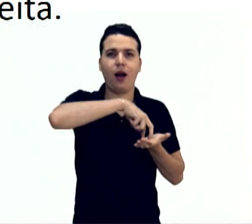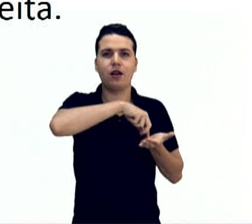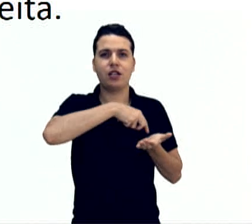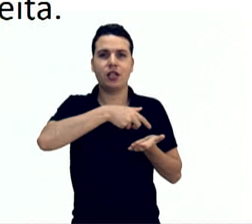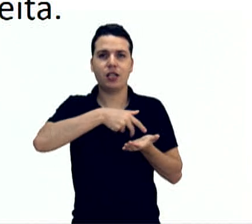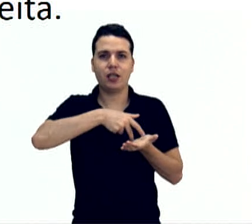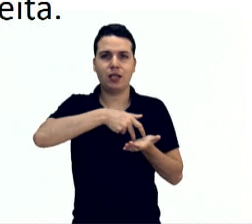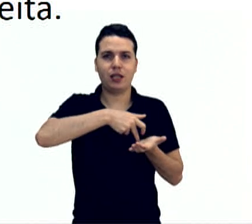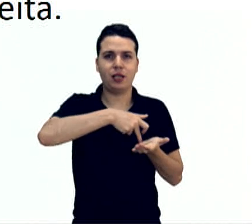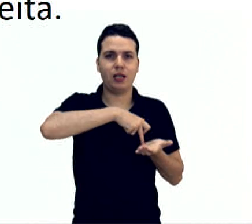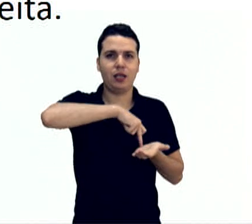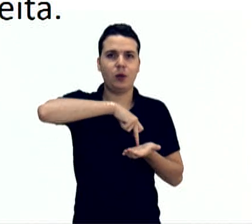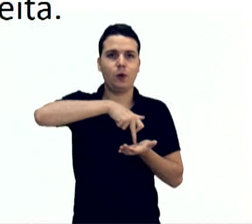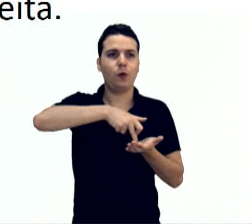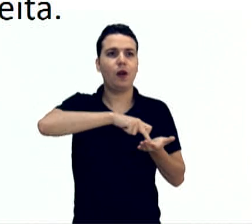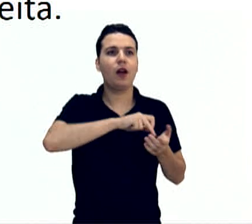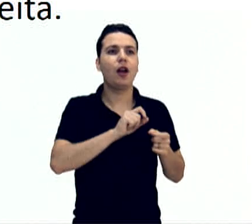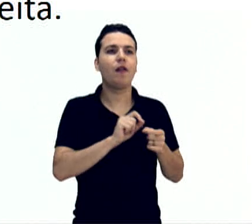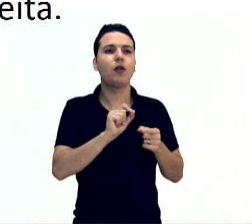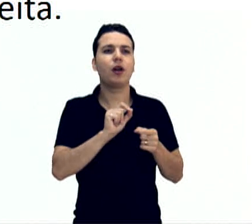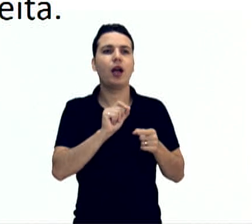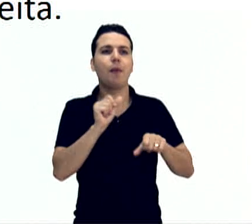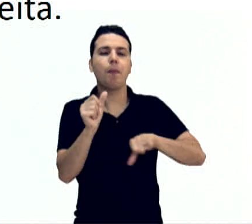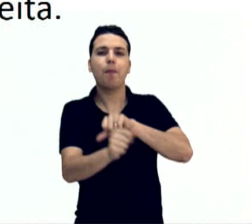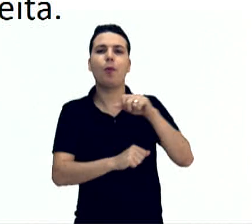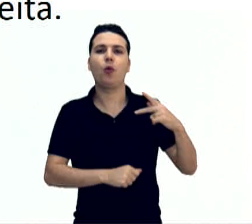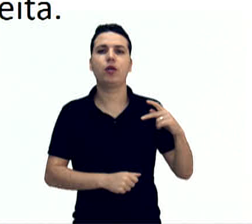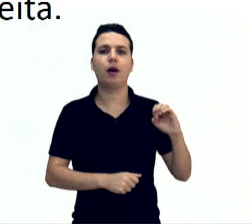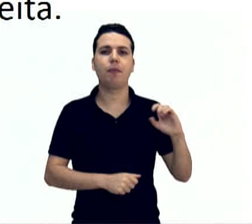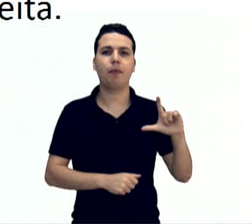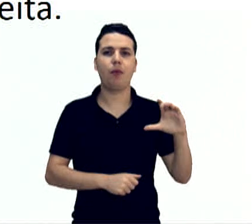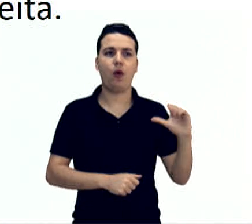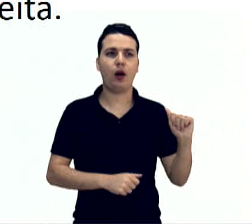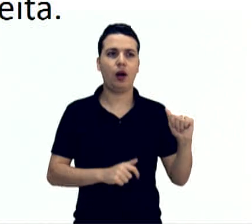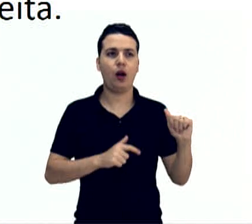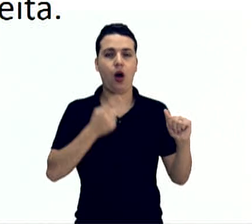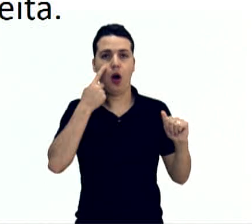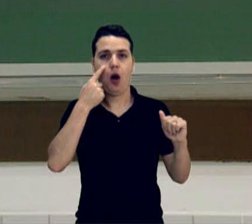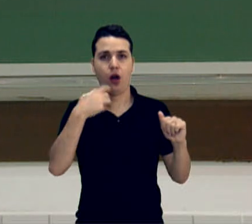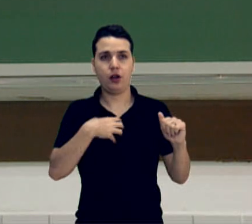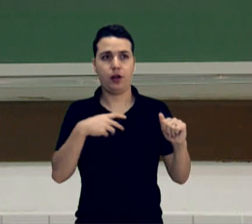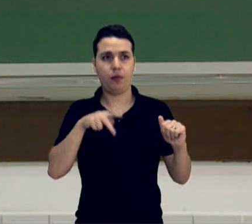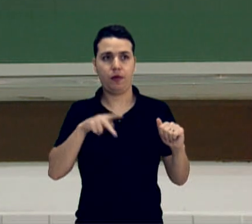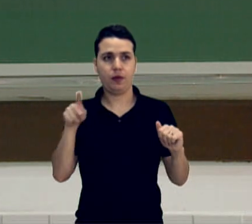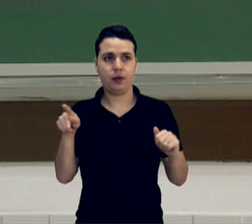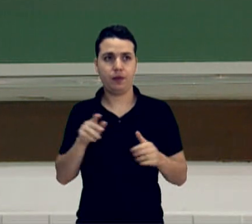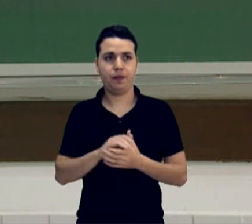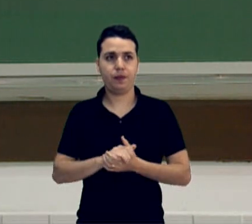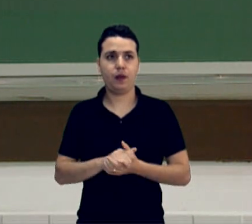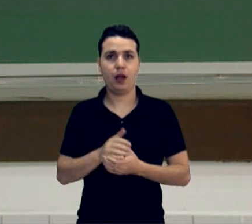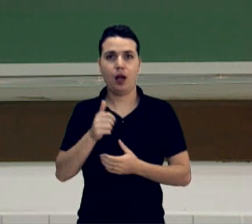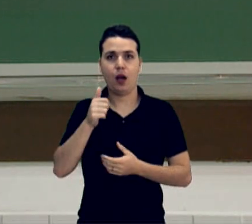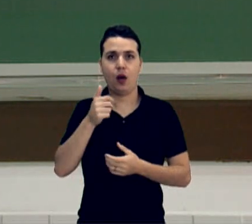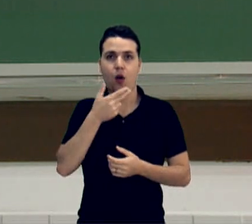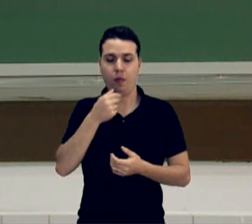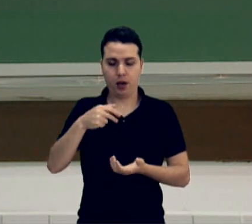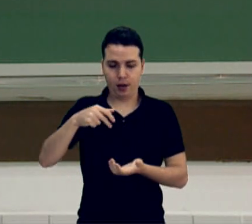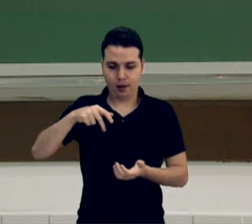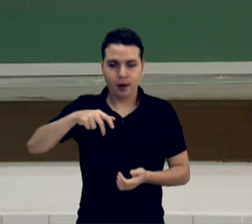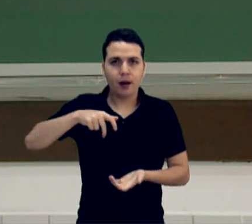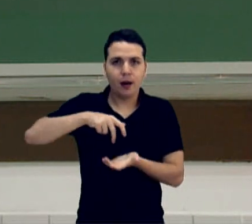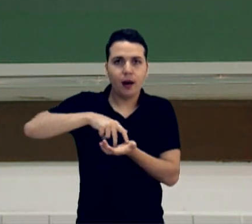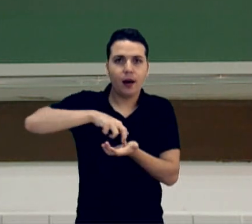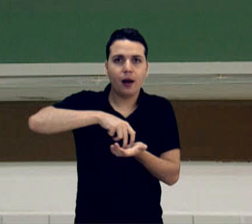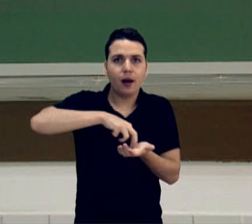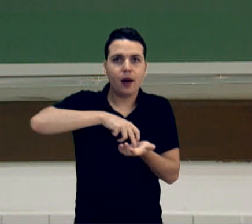pela cintura, com voltas e sapateados. Então, o rapaz sapateia, a dama gira em volta, né,